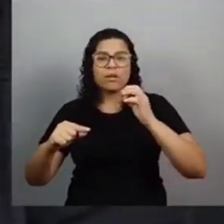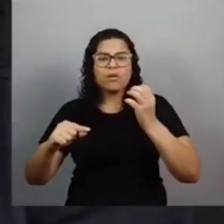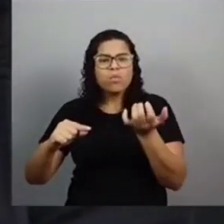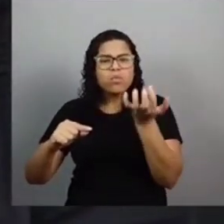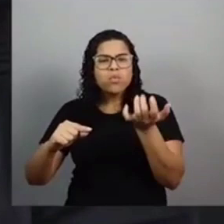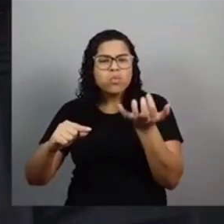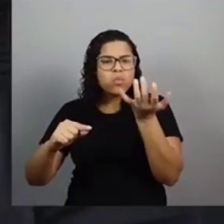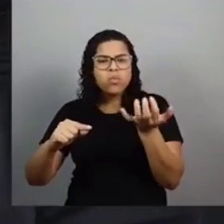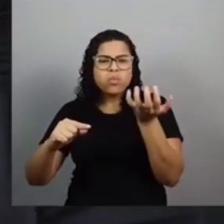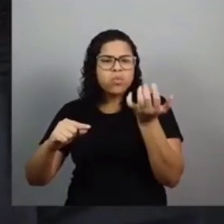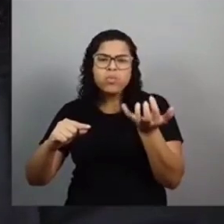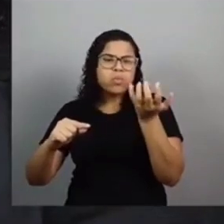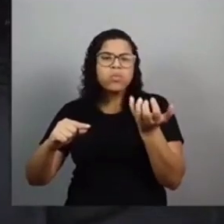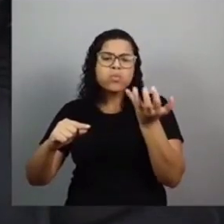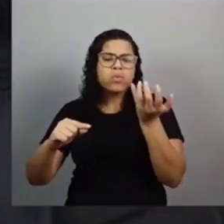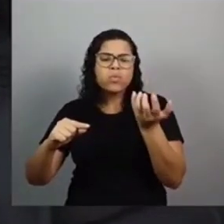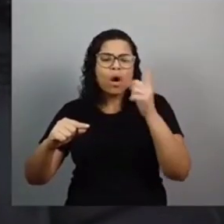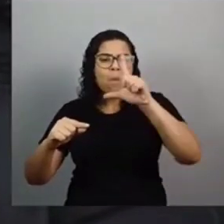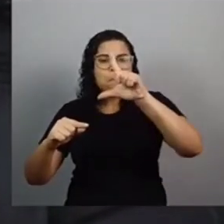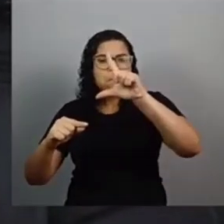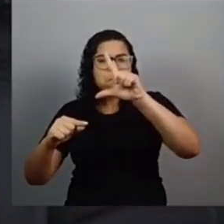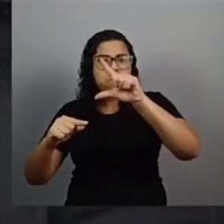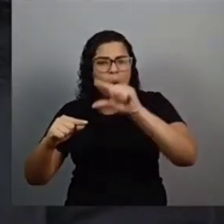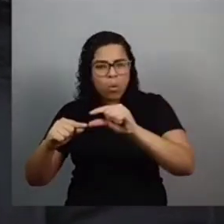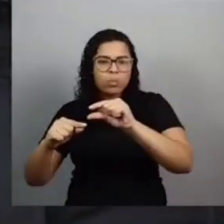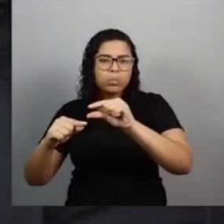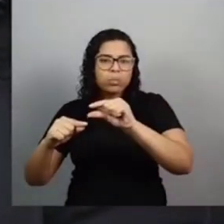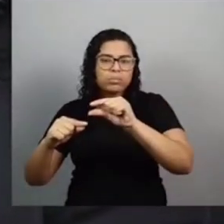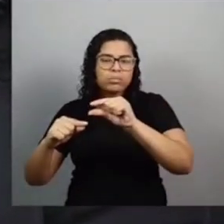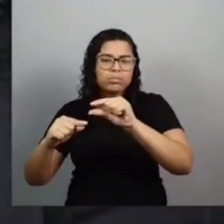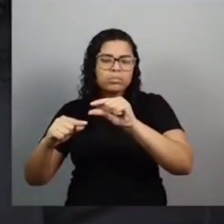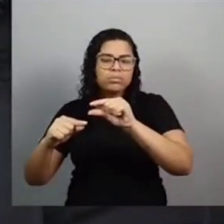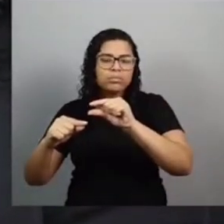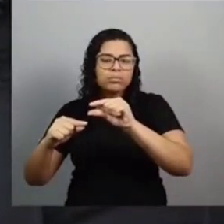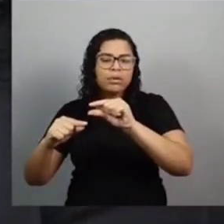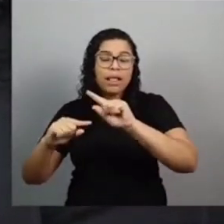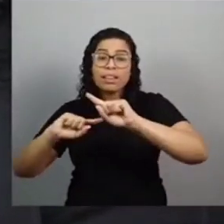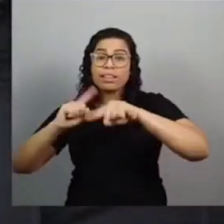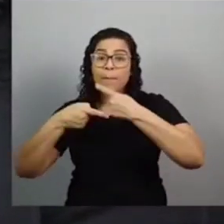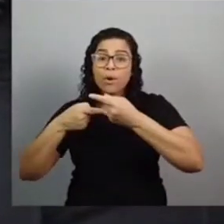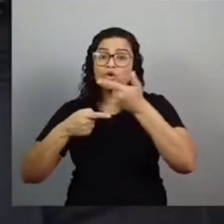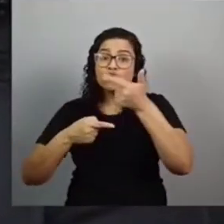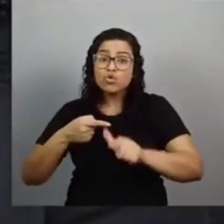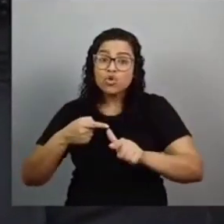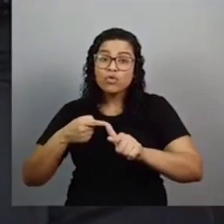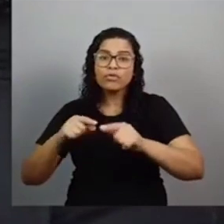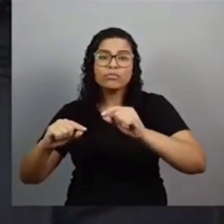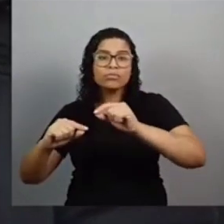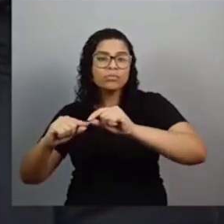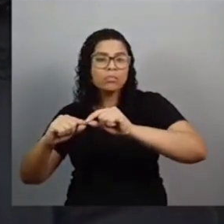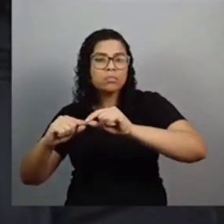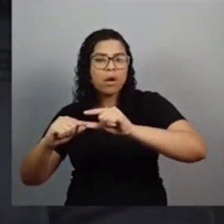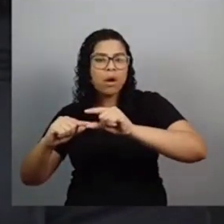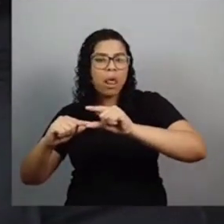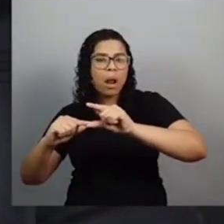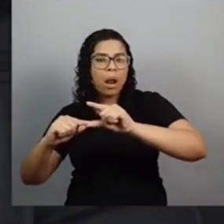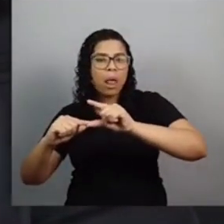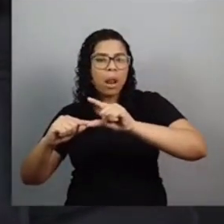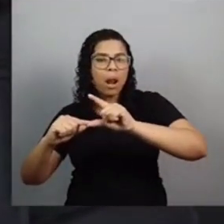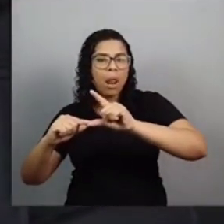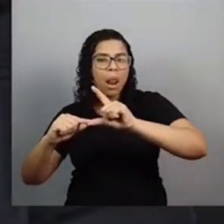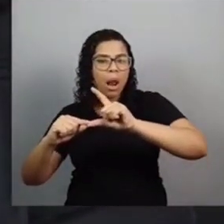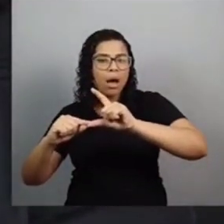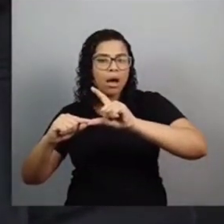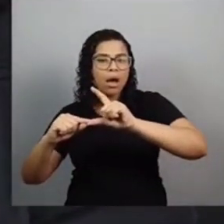alta expansão, esse êmbolo desce. Depois esse processo vai recomeçar, vai ter a combustão